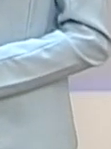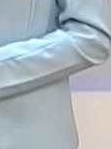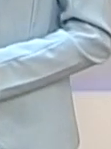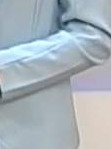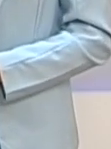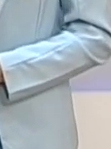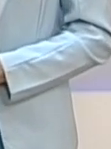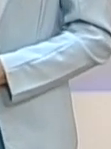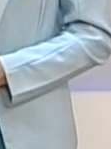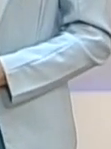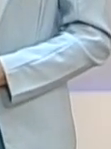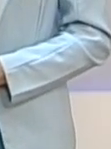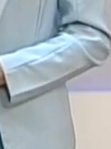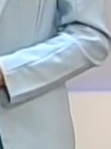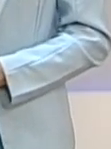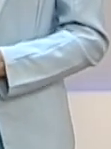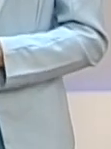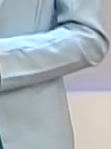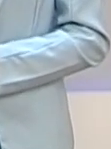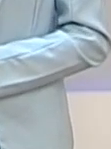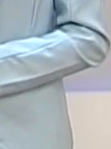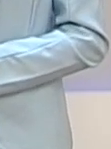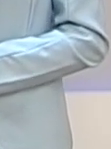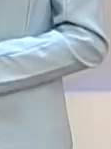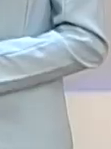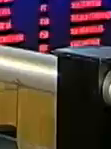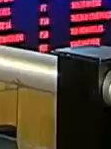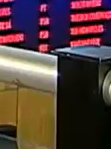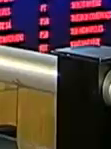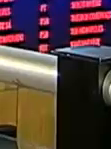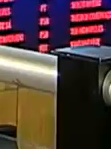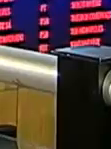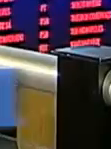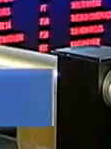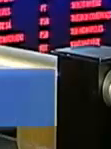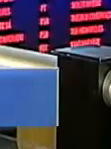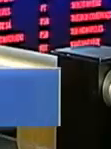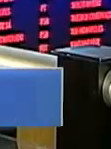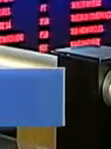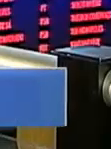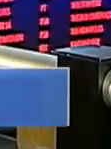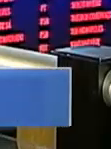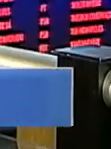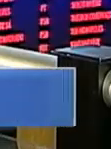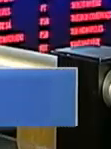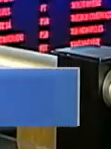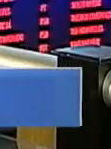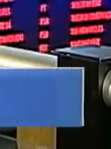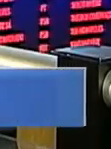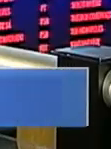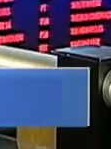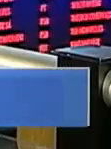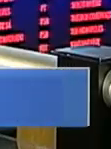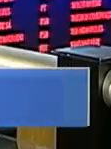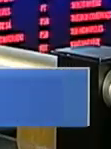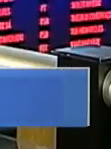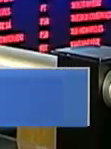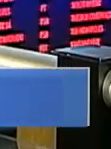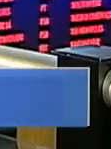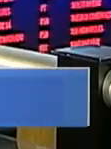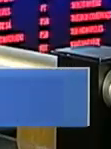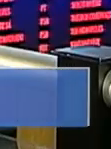plenário. A repórter Patrícia Bravin traz os detalhes. Luciana, no início da sessão ordinária desta